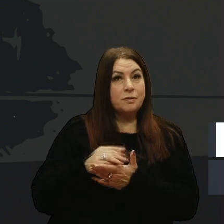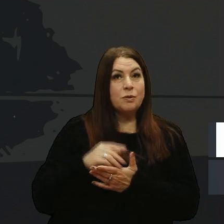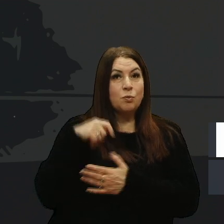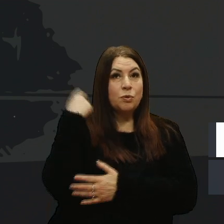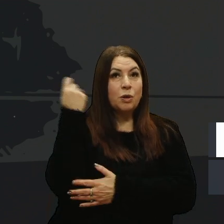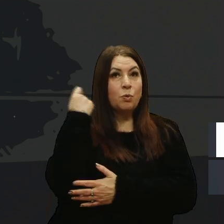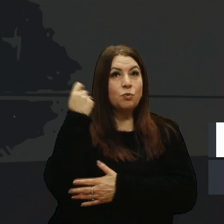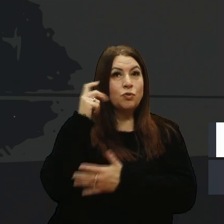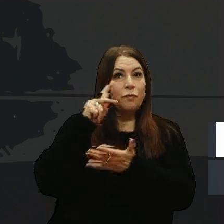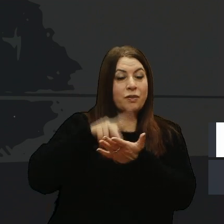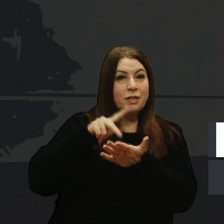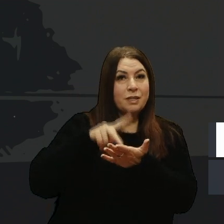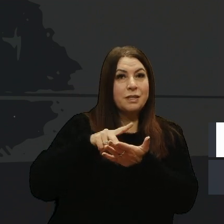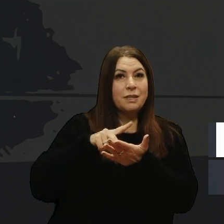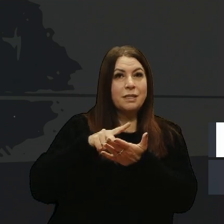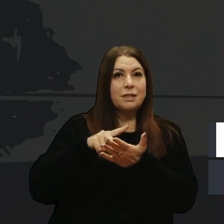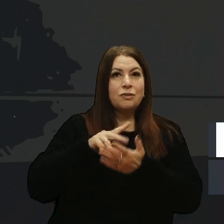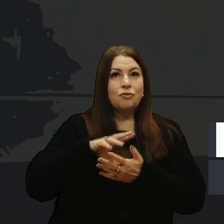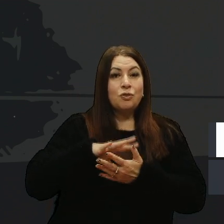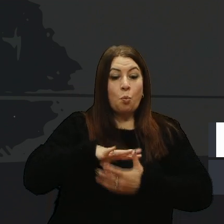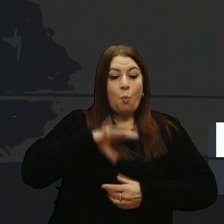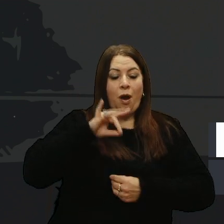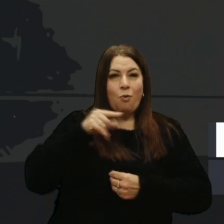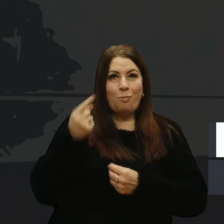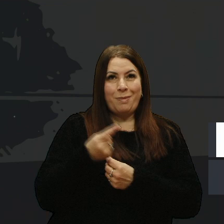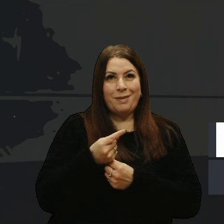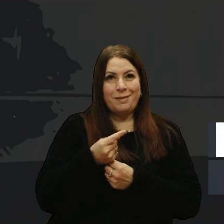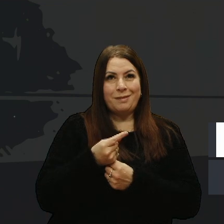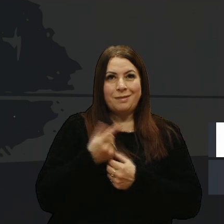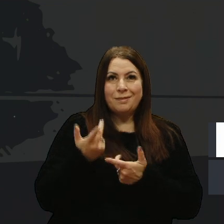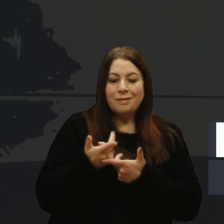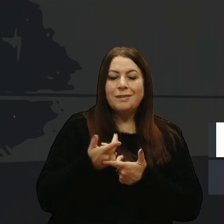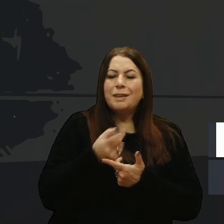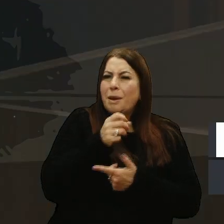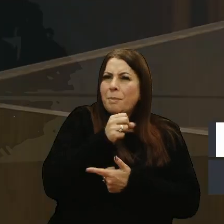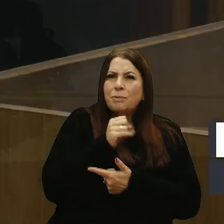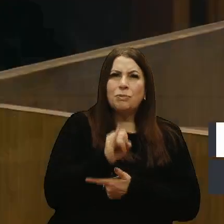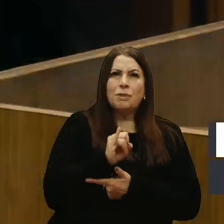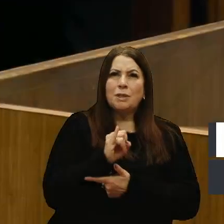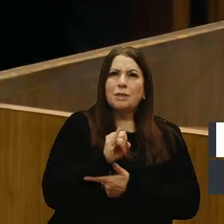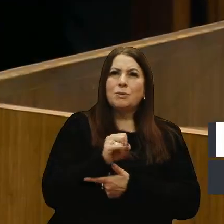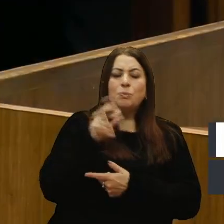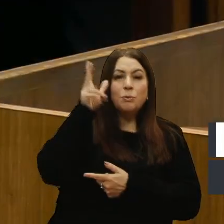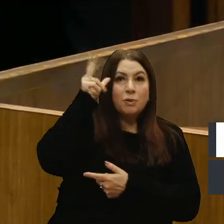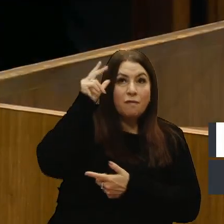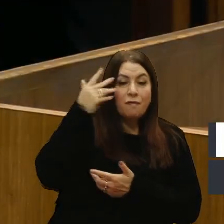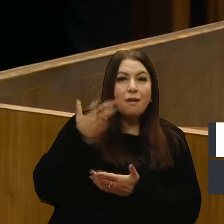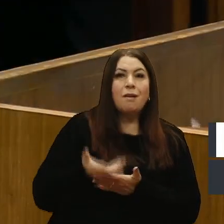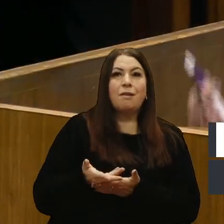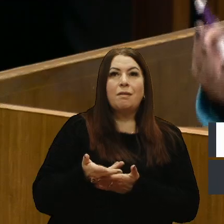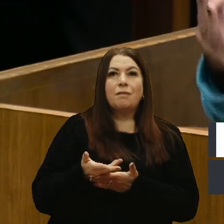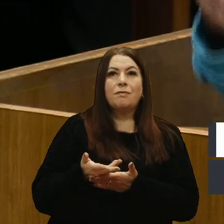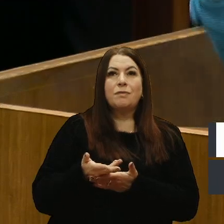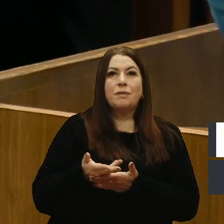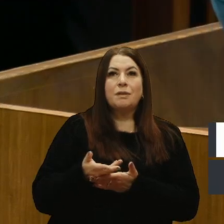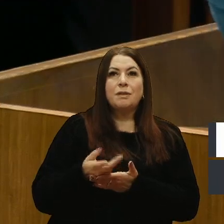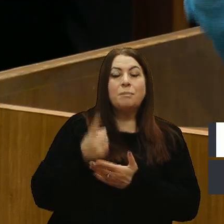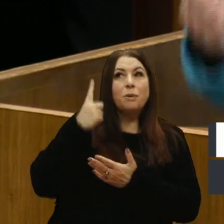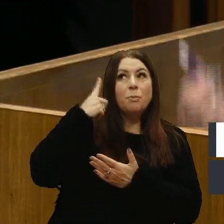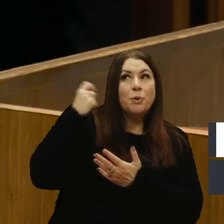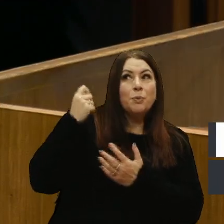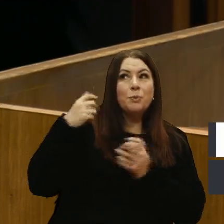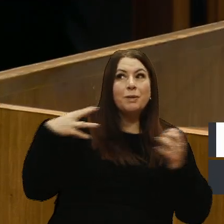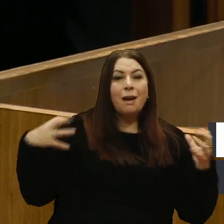gaúcho verdadeiramente de alma, daqueles absolutamente apaixonados pelos cavalos e pelo som da